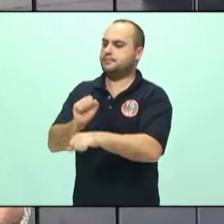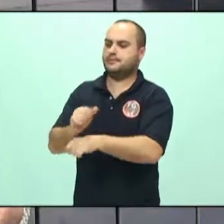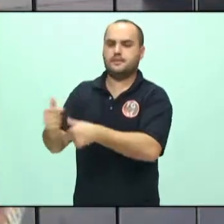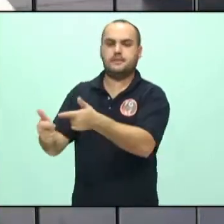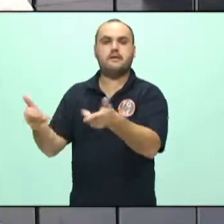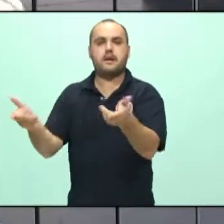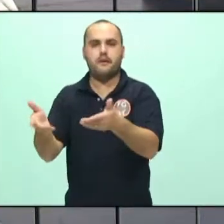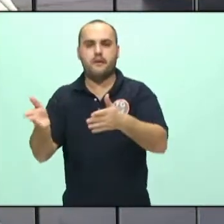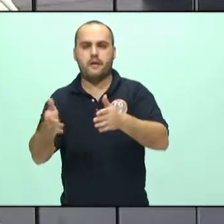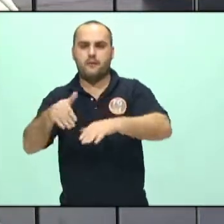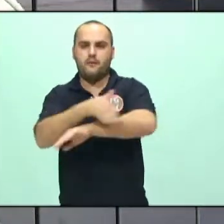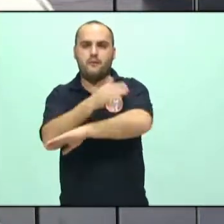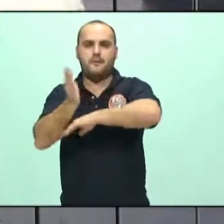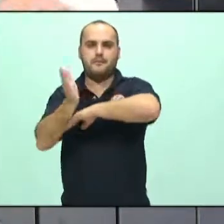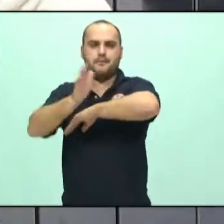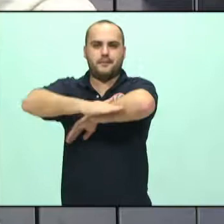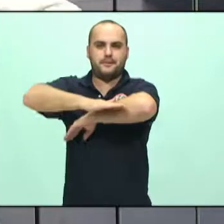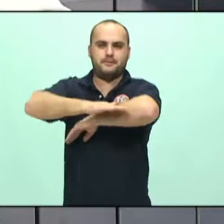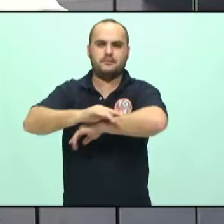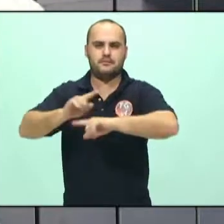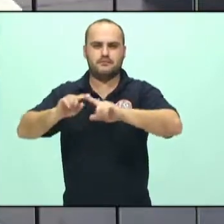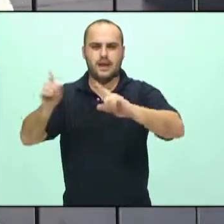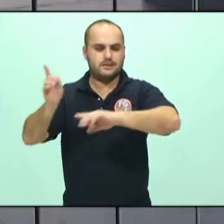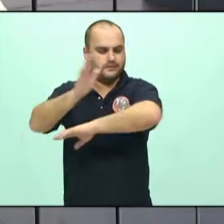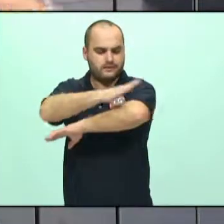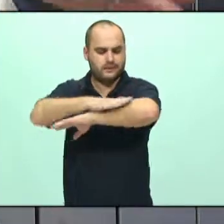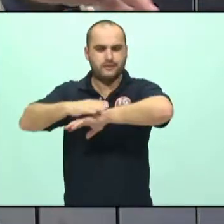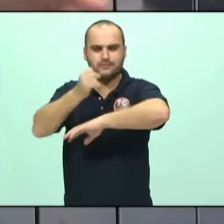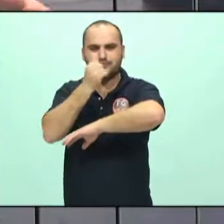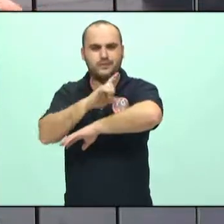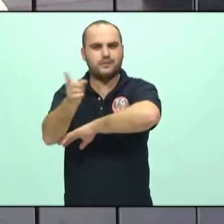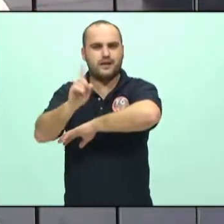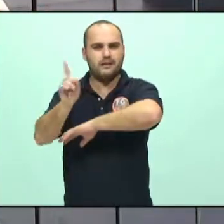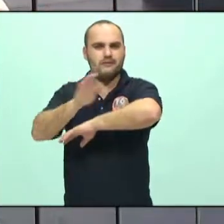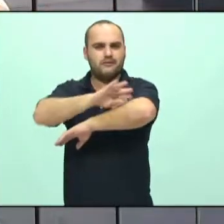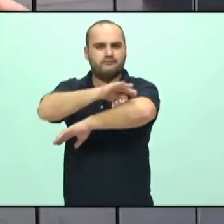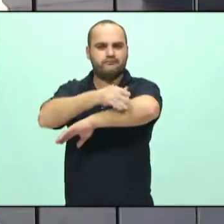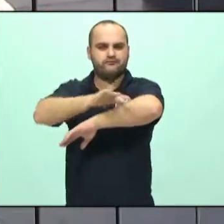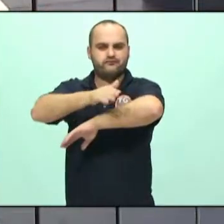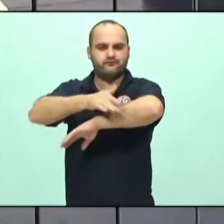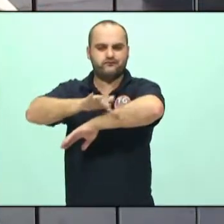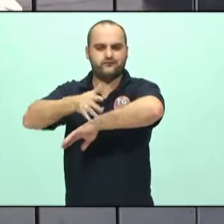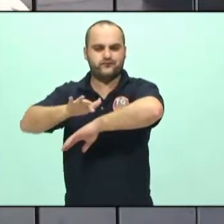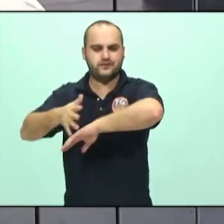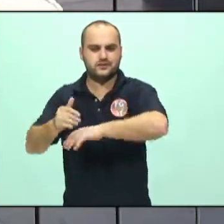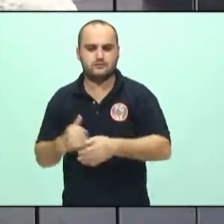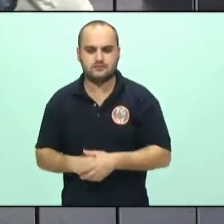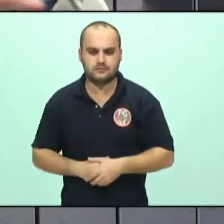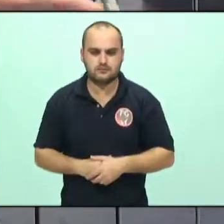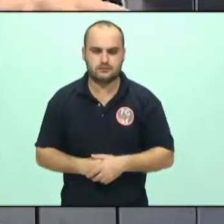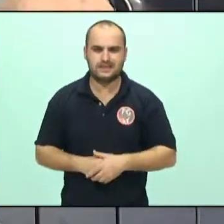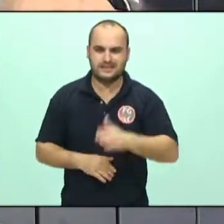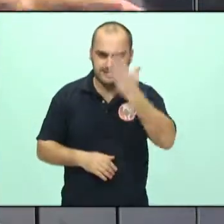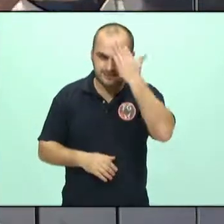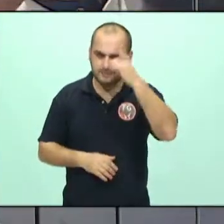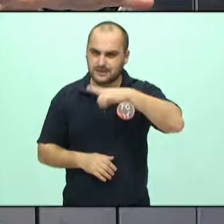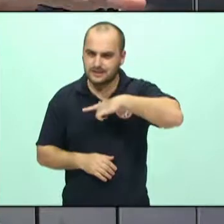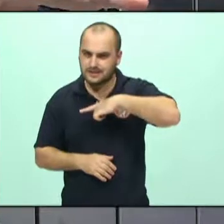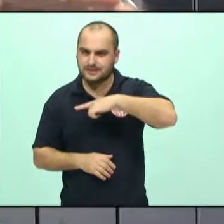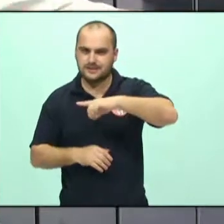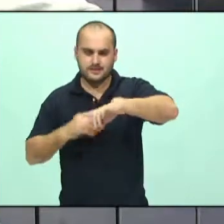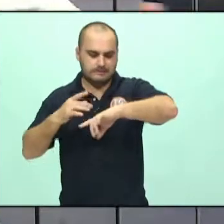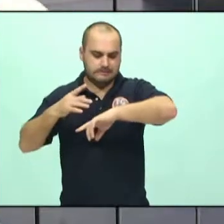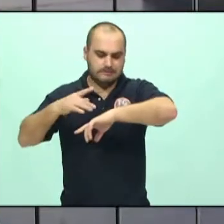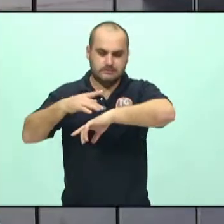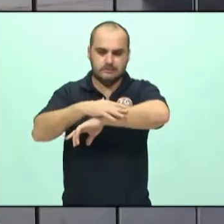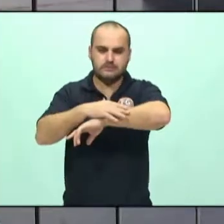sendo fechado, mas também o asfalto não está ficando bom, está ficando remendado. Eu penso que quando passa esses cortes na rua para passar